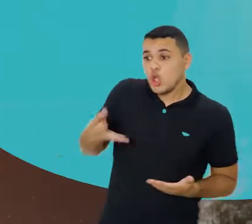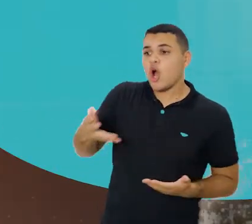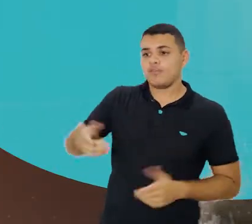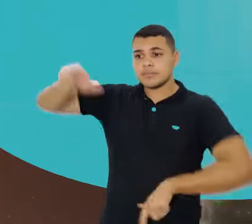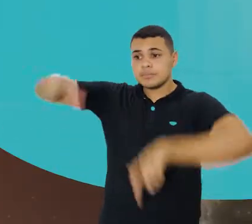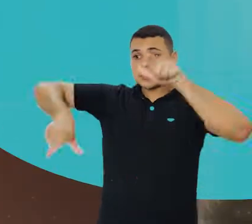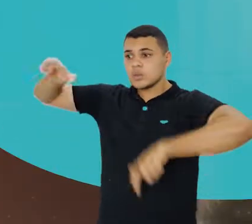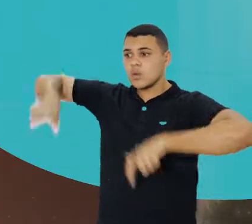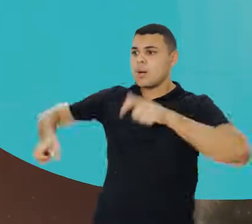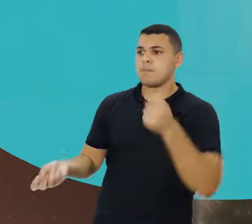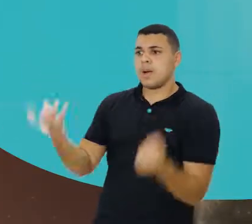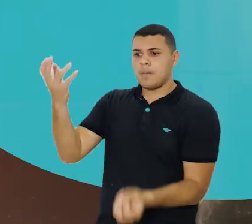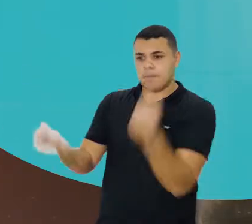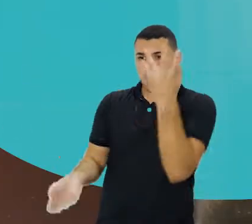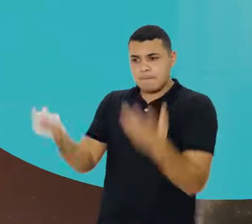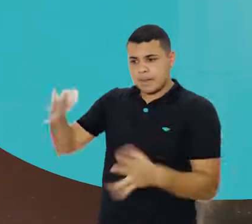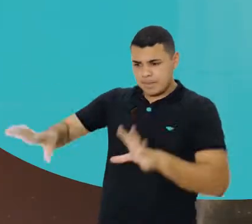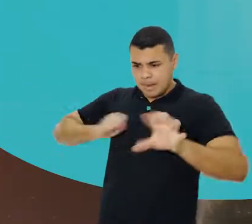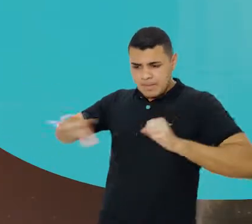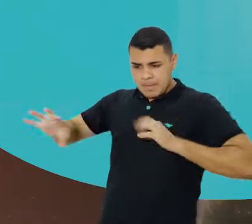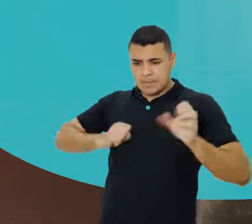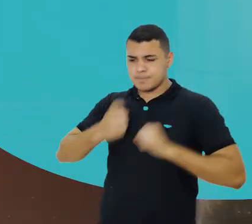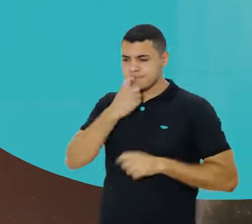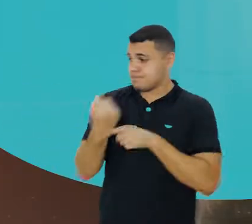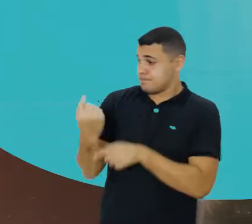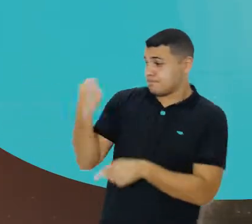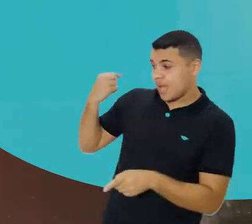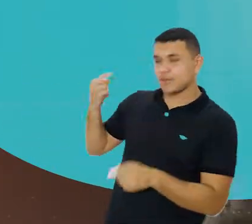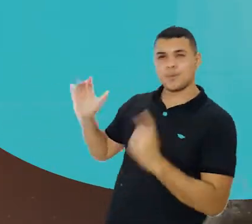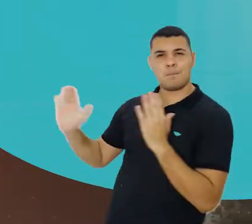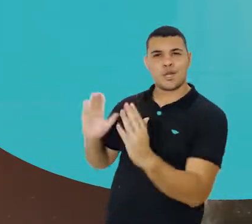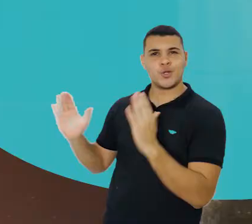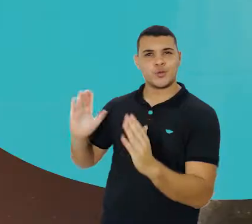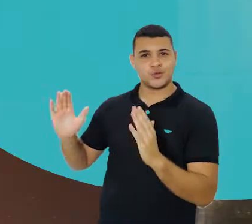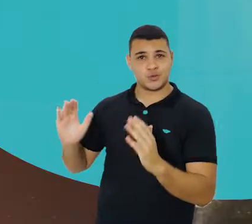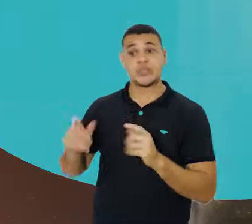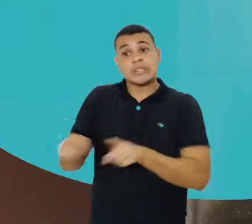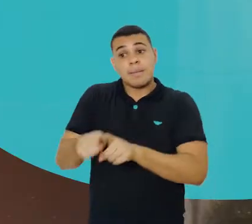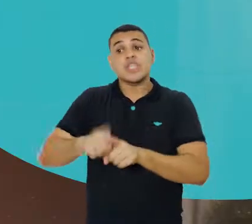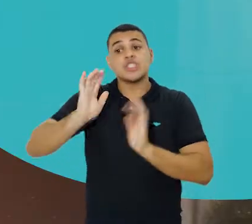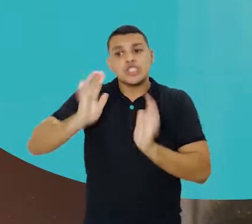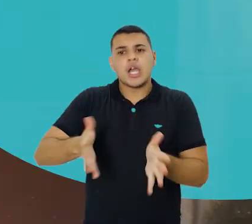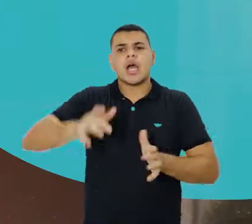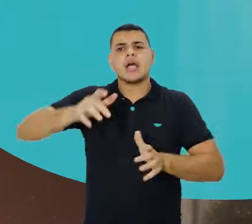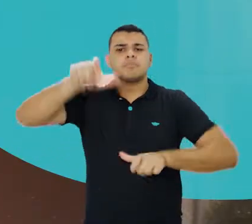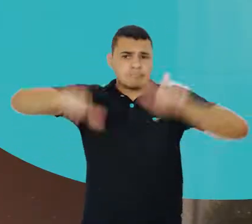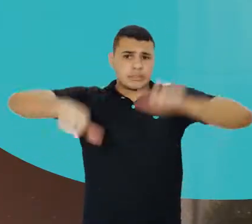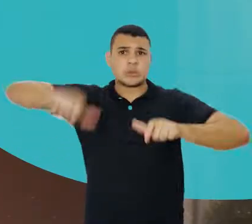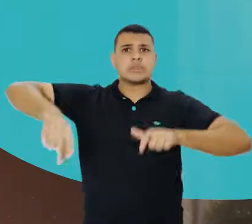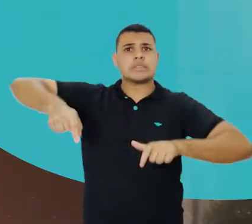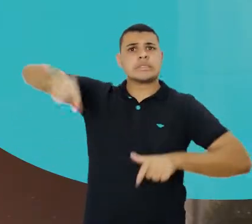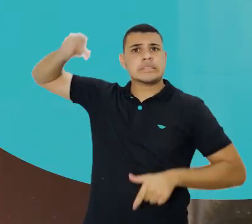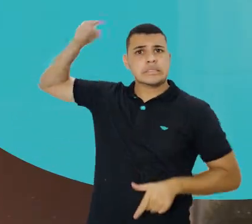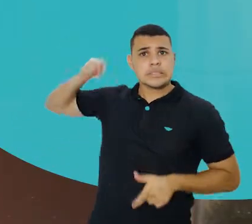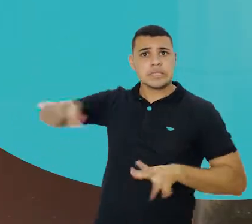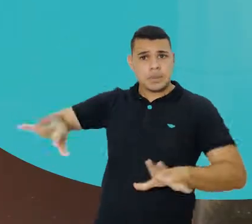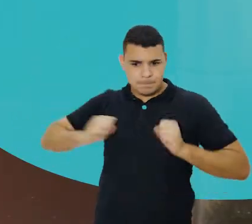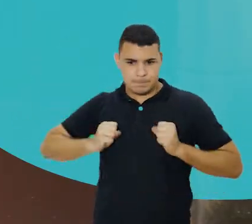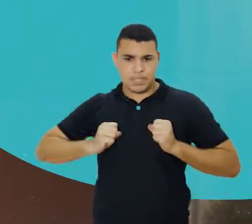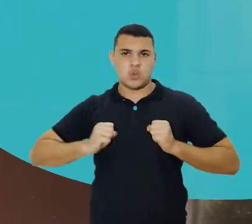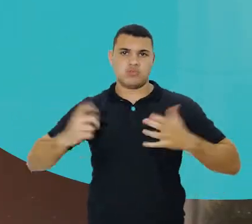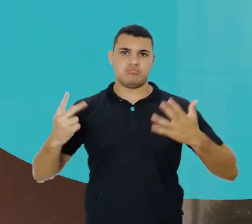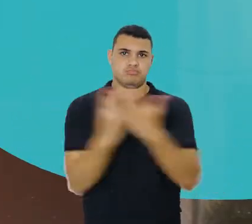casos novos que surgiram, né, em períodos mais recentes e os casos antigos, que já existiam antes